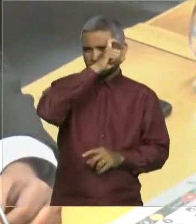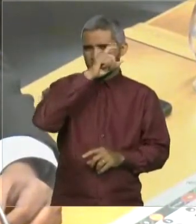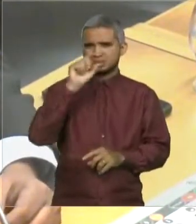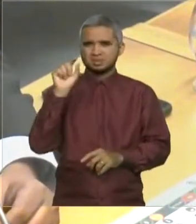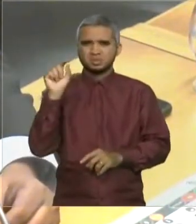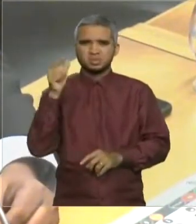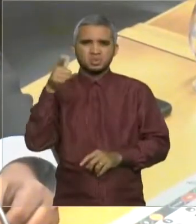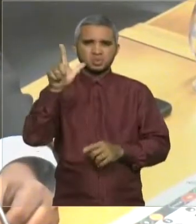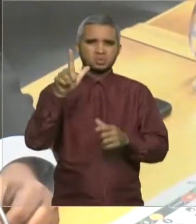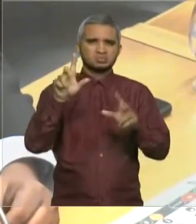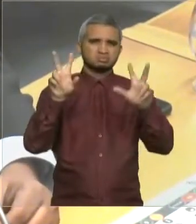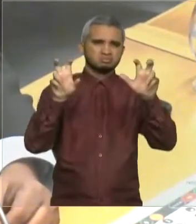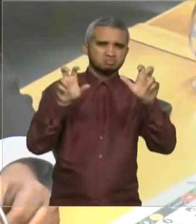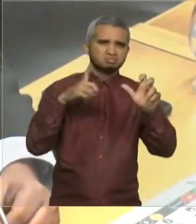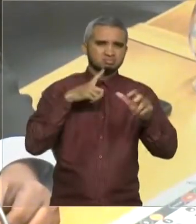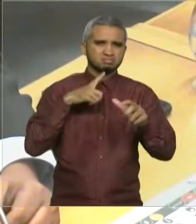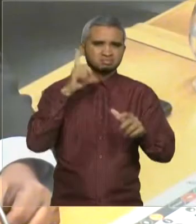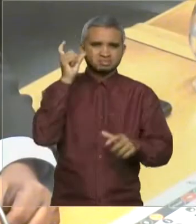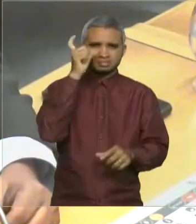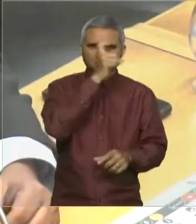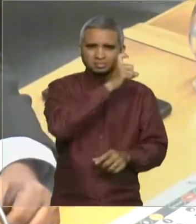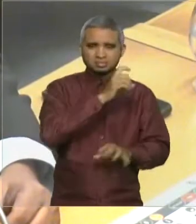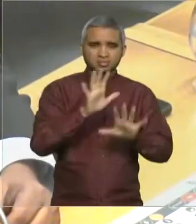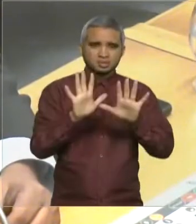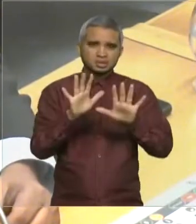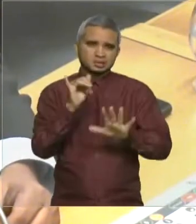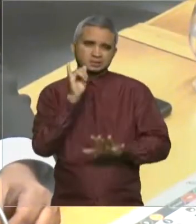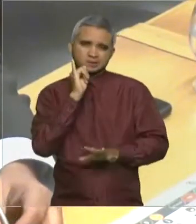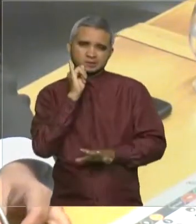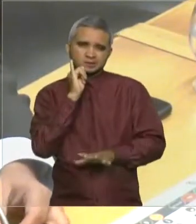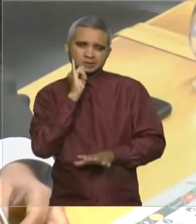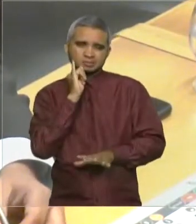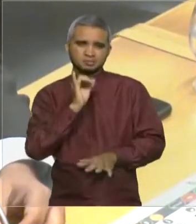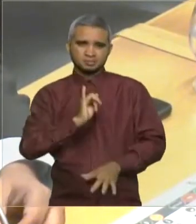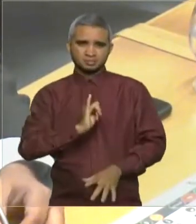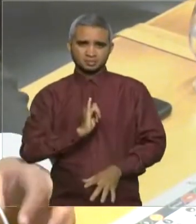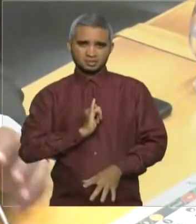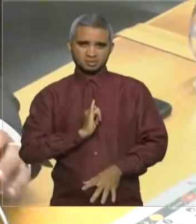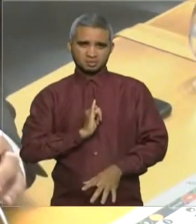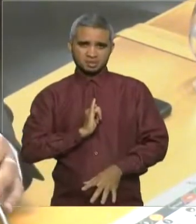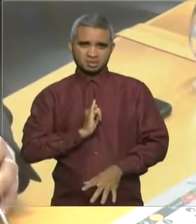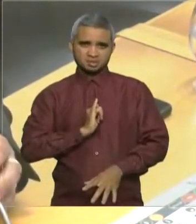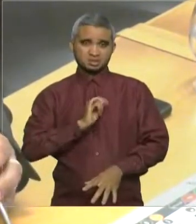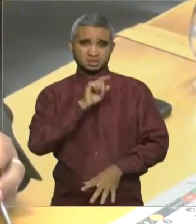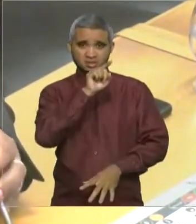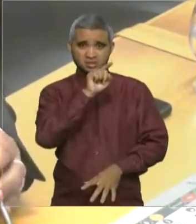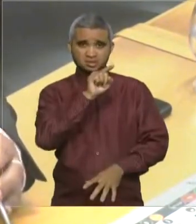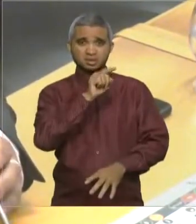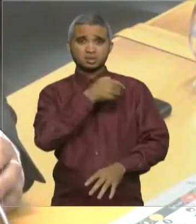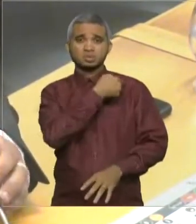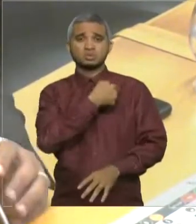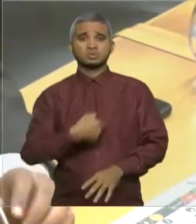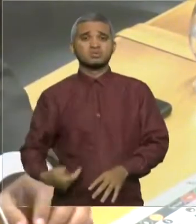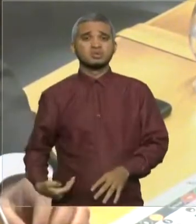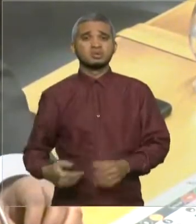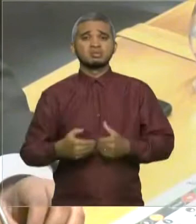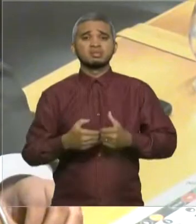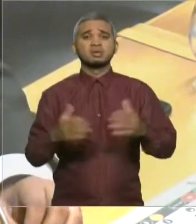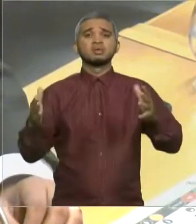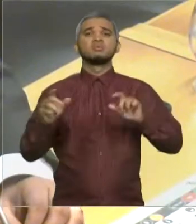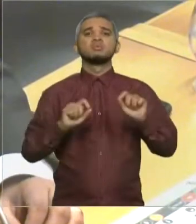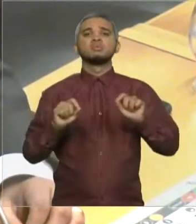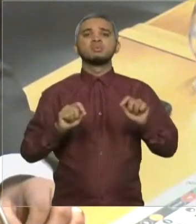exemplo, lá em Imperatriz, há pouco tempo, o vereador Flávio Dino inaugurou a oncologia pediátrica, onde as